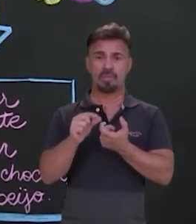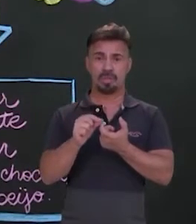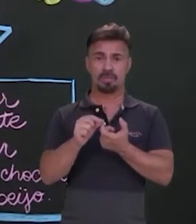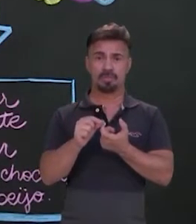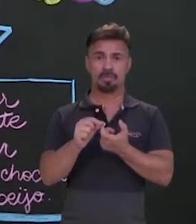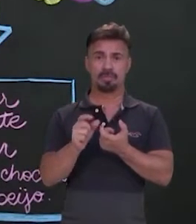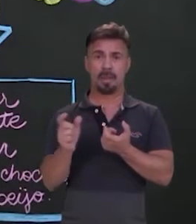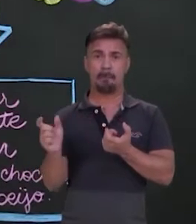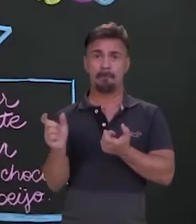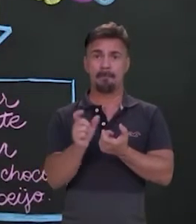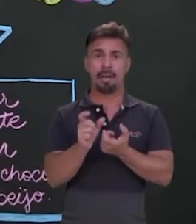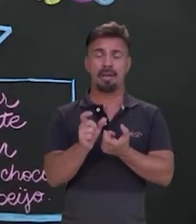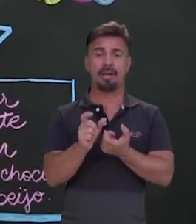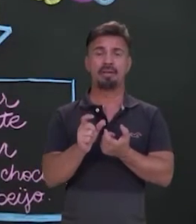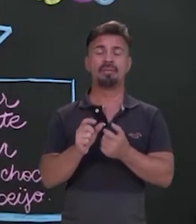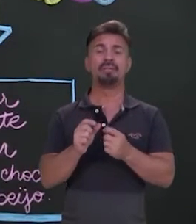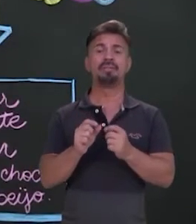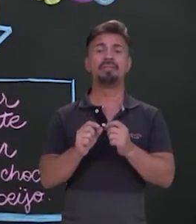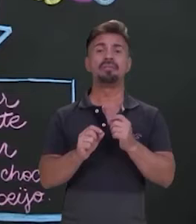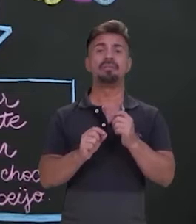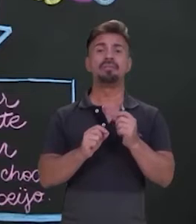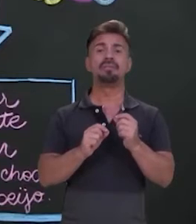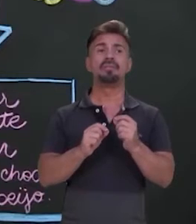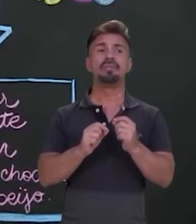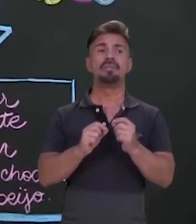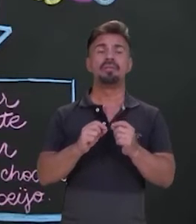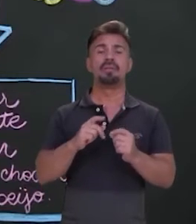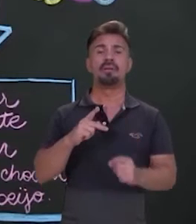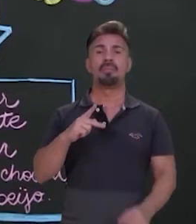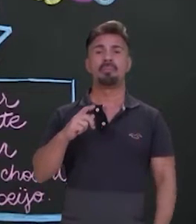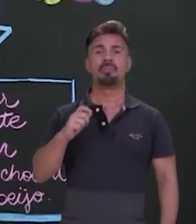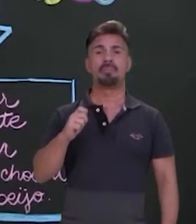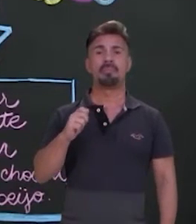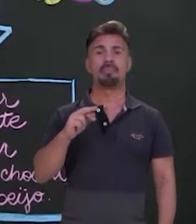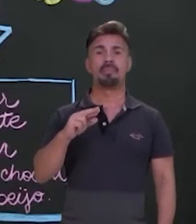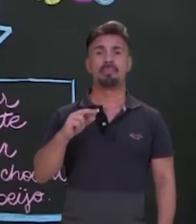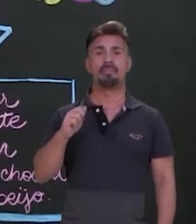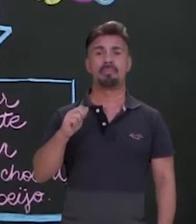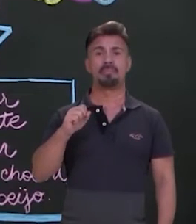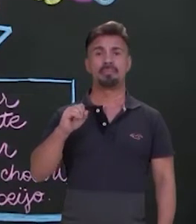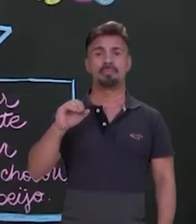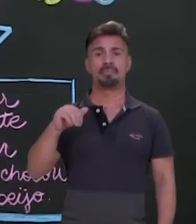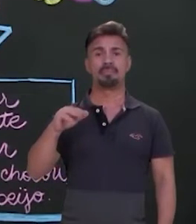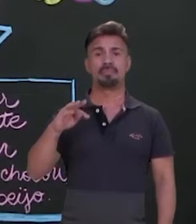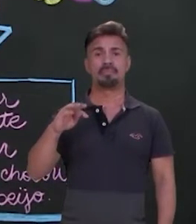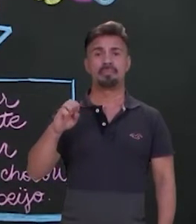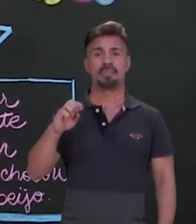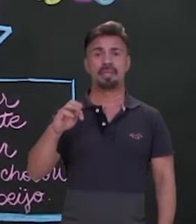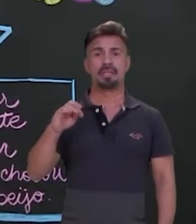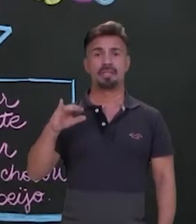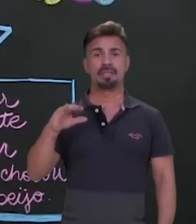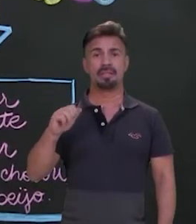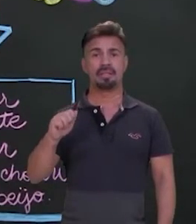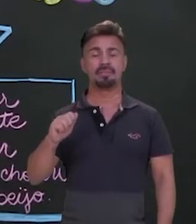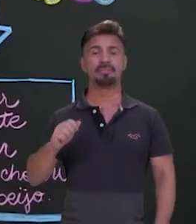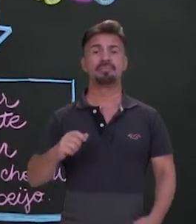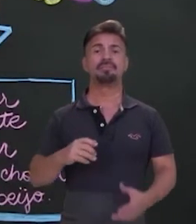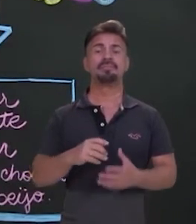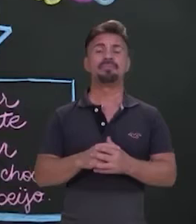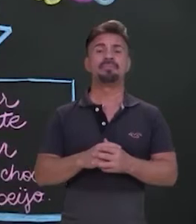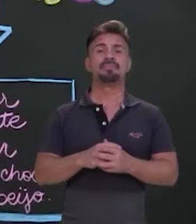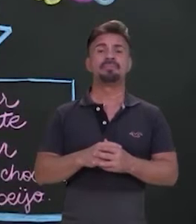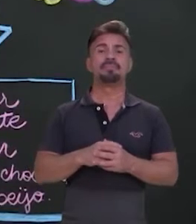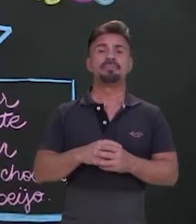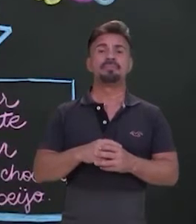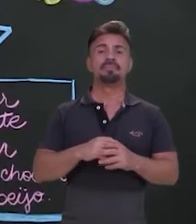na palavra, a gente chama essa derivação de parasintética. Outros dois processos comuns de derivação na